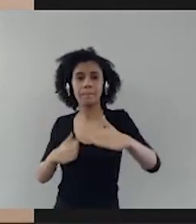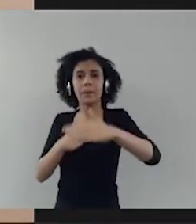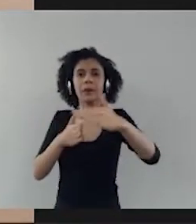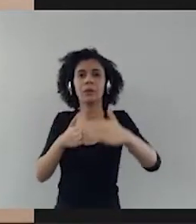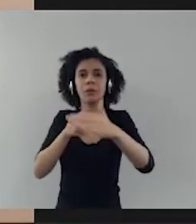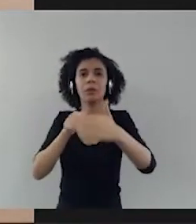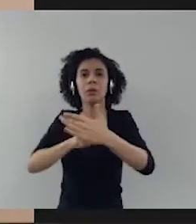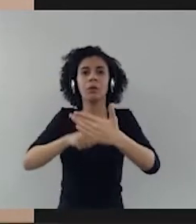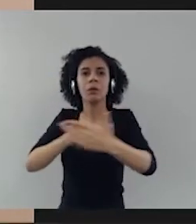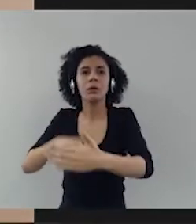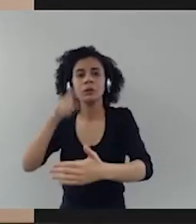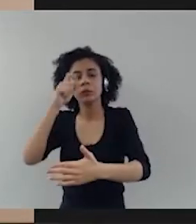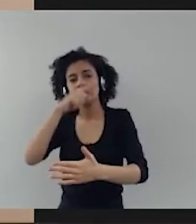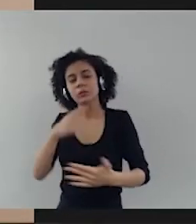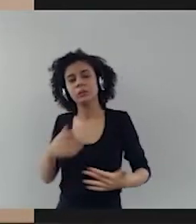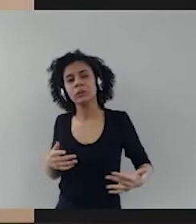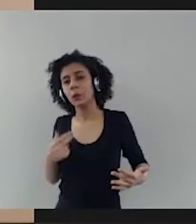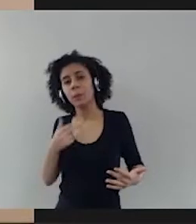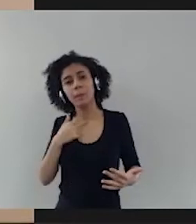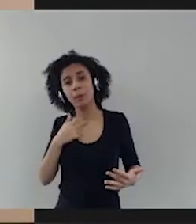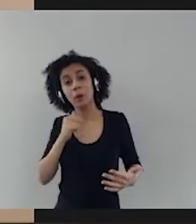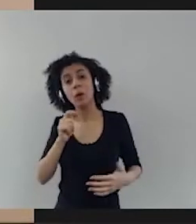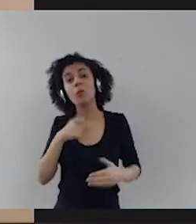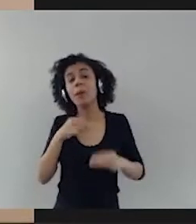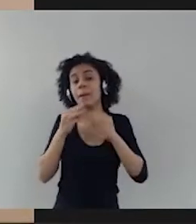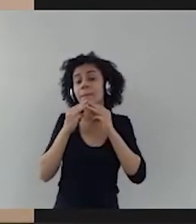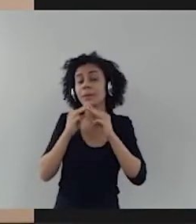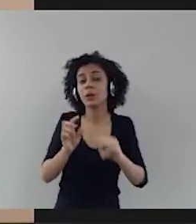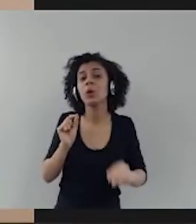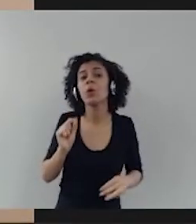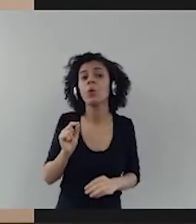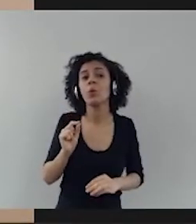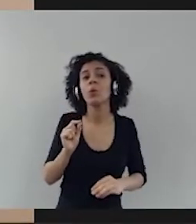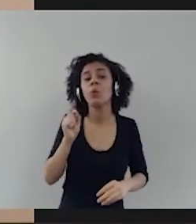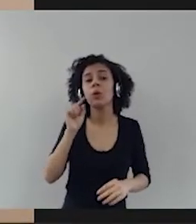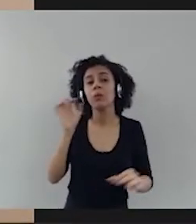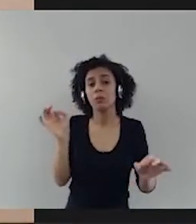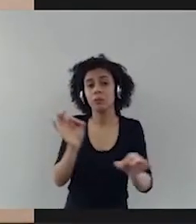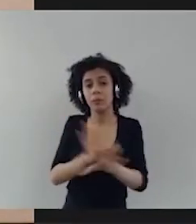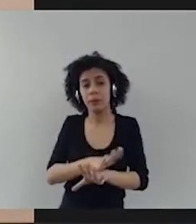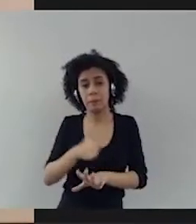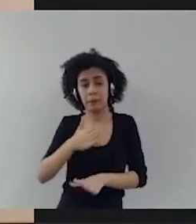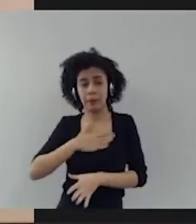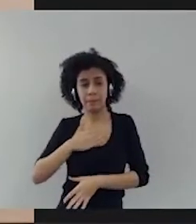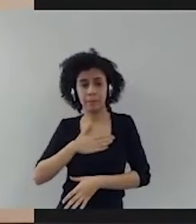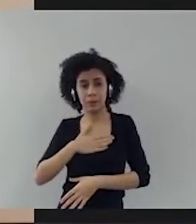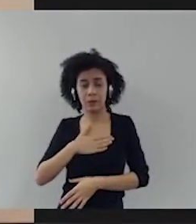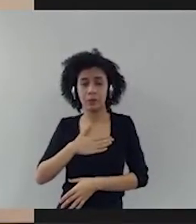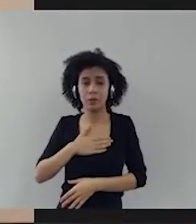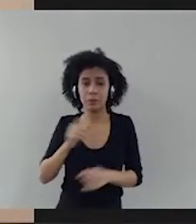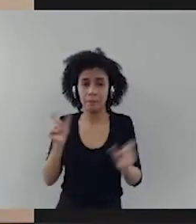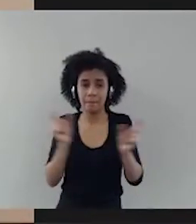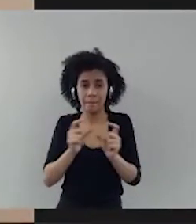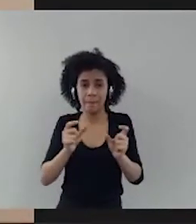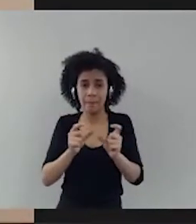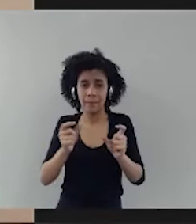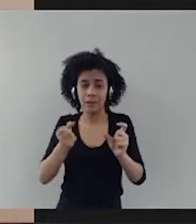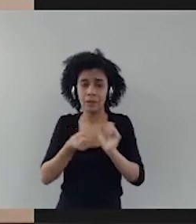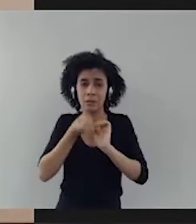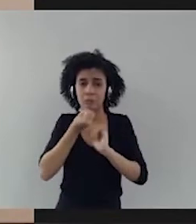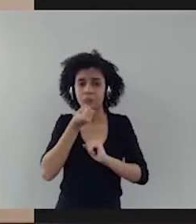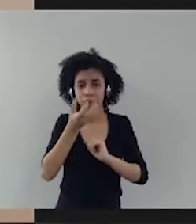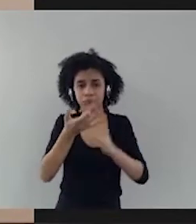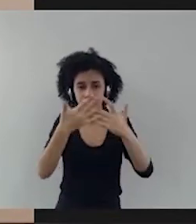isso. O que me traz de mensagem para a finalização da minha brevíssima